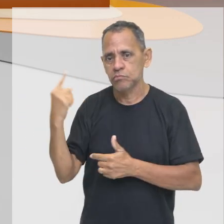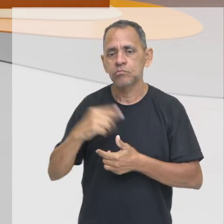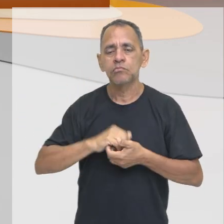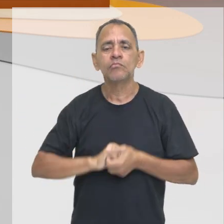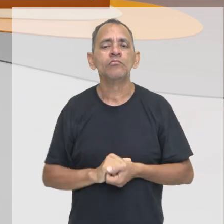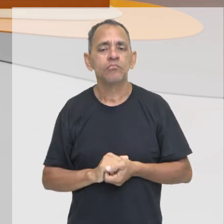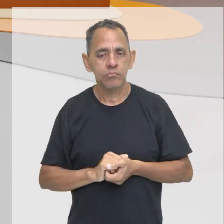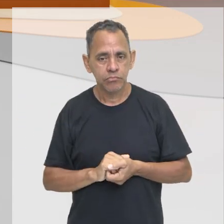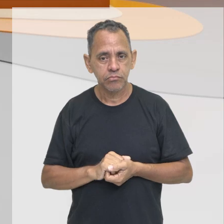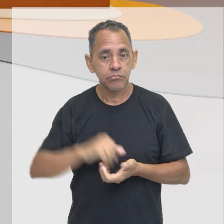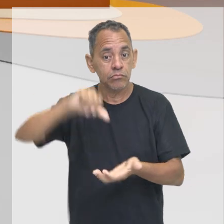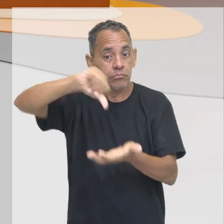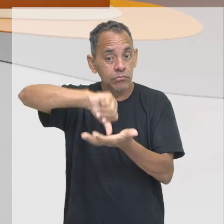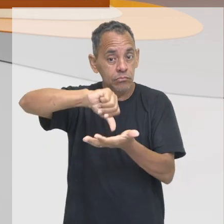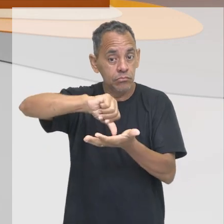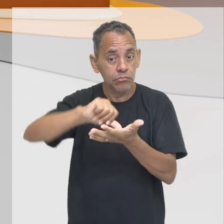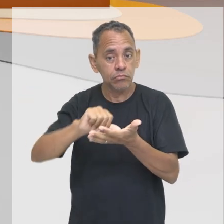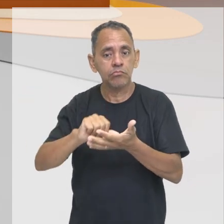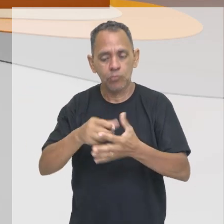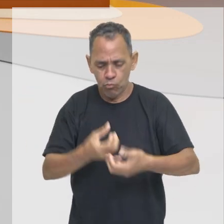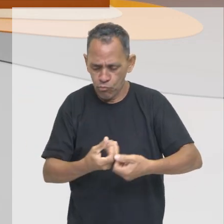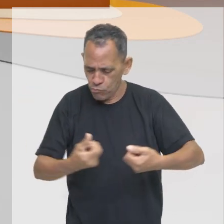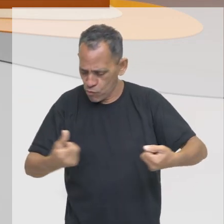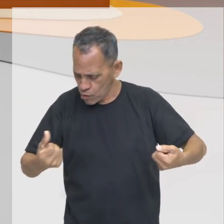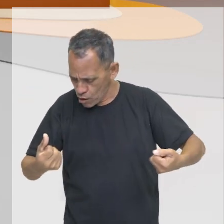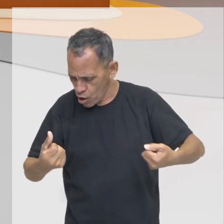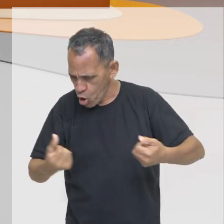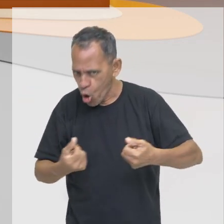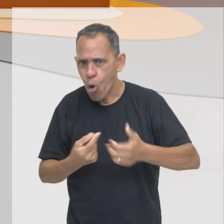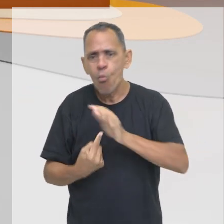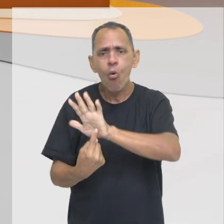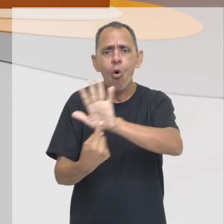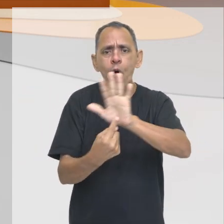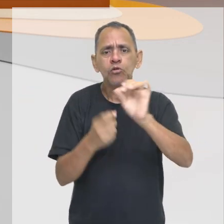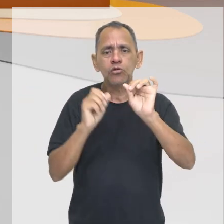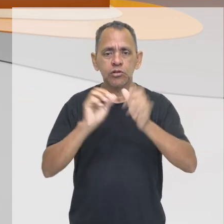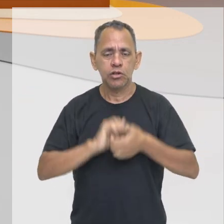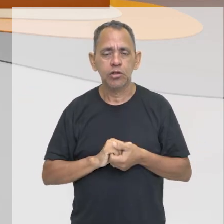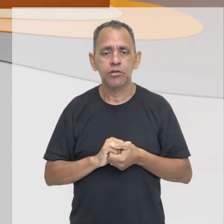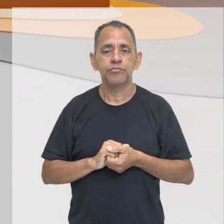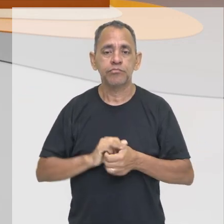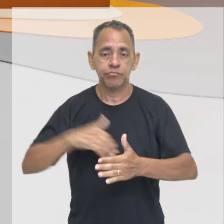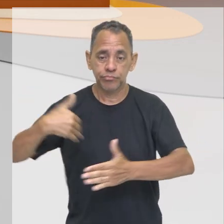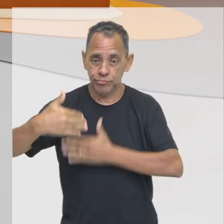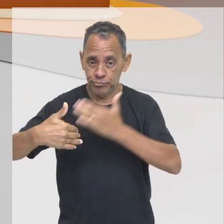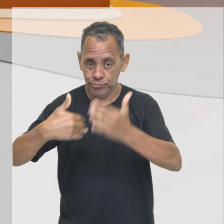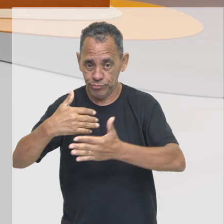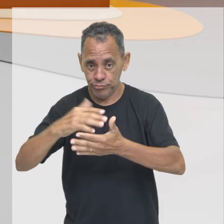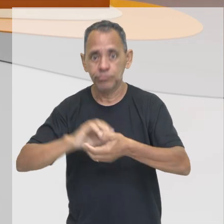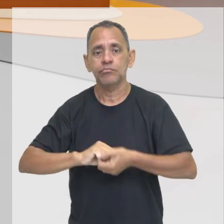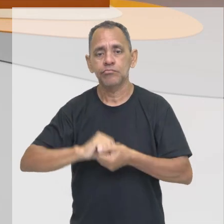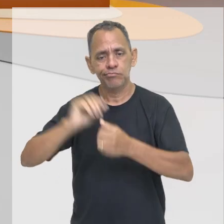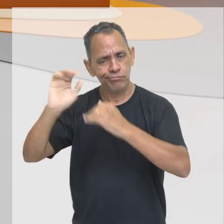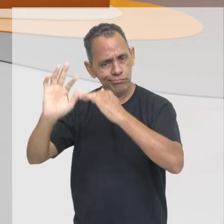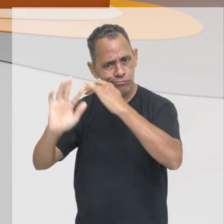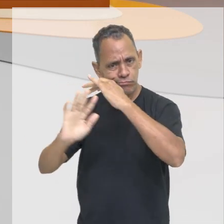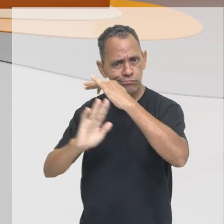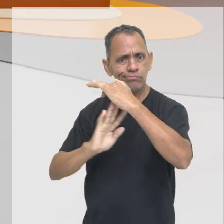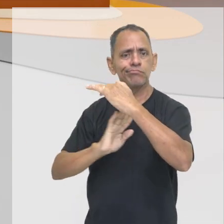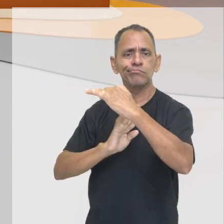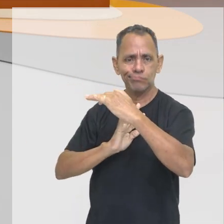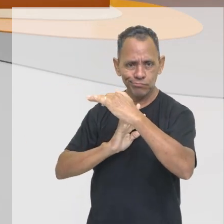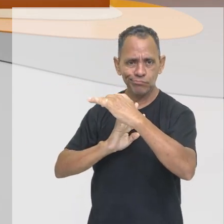vai ilustrar basicamente isso, tá, gente? O processo de integração da Amazônia ao resto do Brasil. Foi nesse momento, por exemplo,